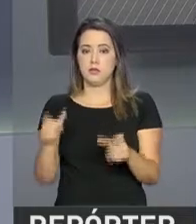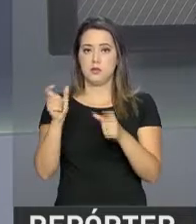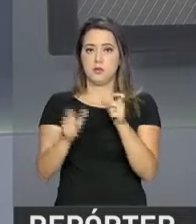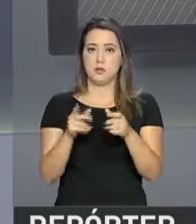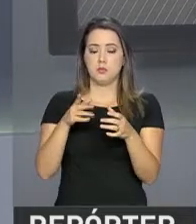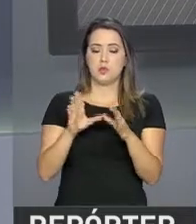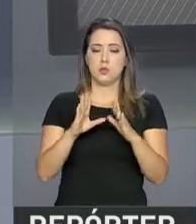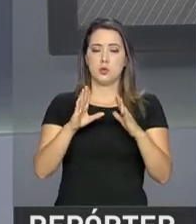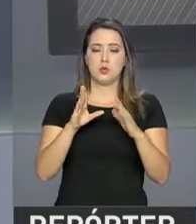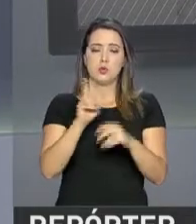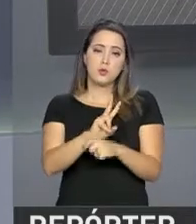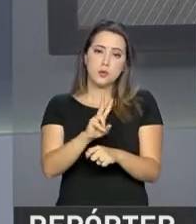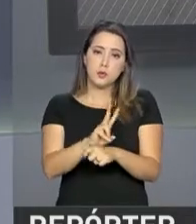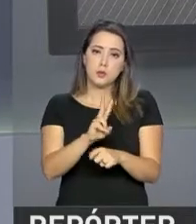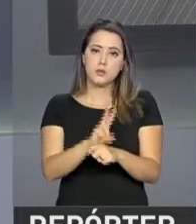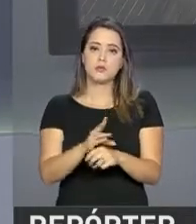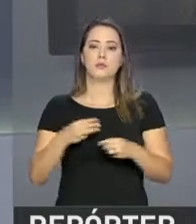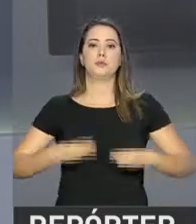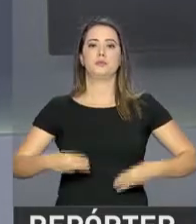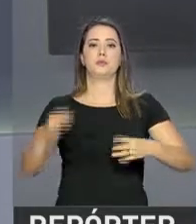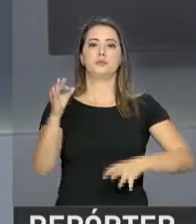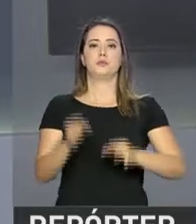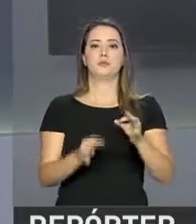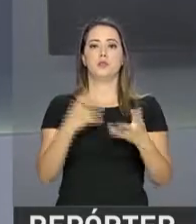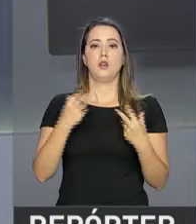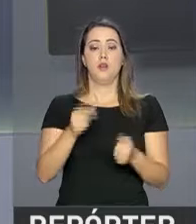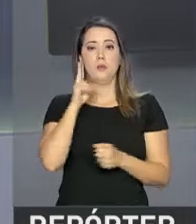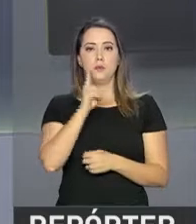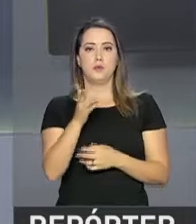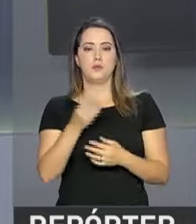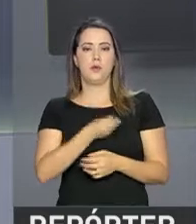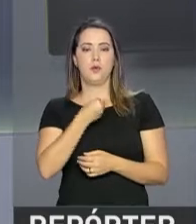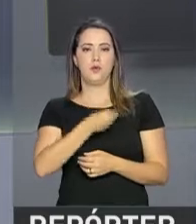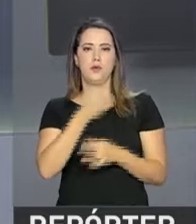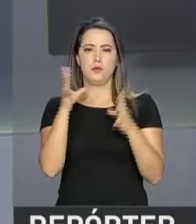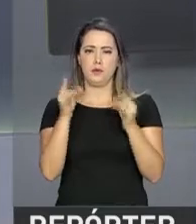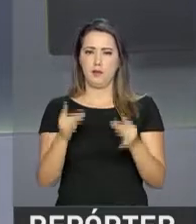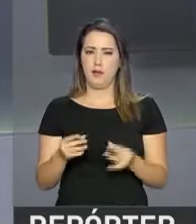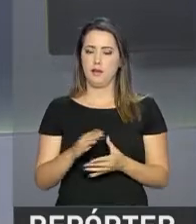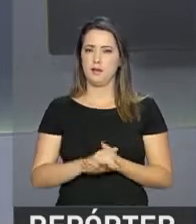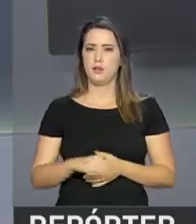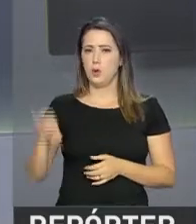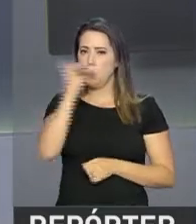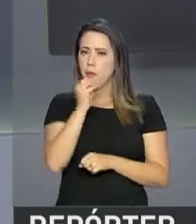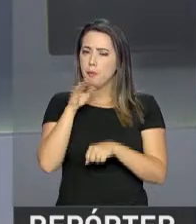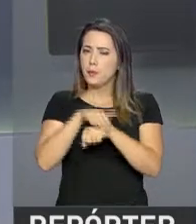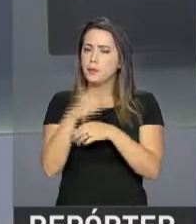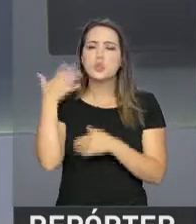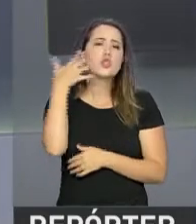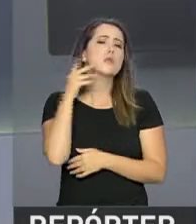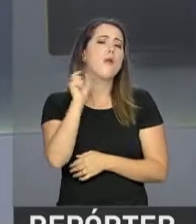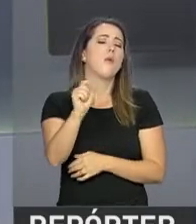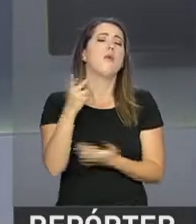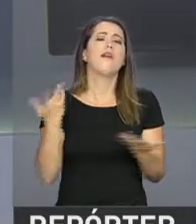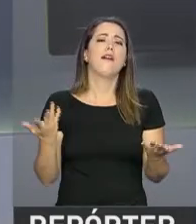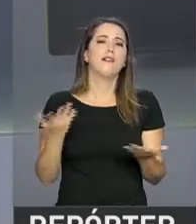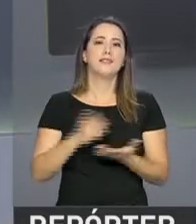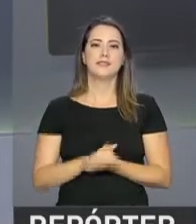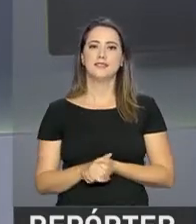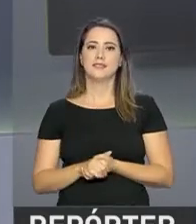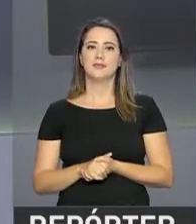vamos falar ao vivo com o repórter Paulo Lassalve, que tem mais informações. Paulo, boa noite para você. Explica para a gente essa história.